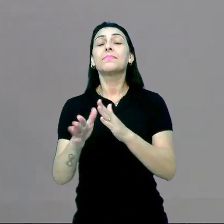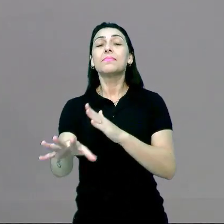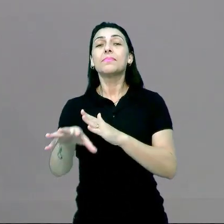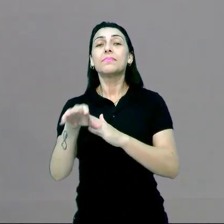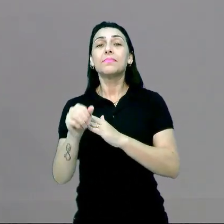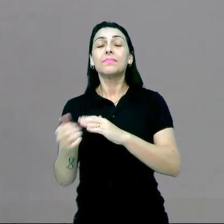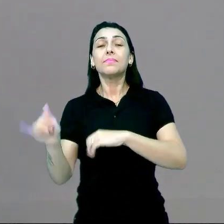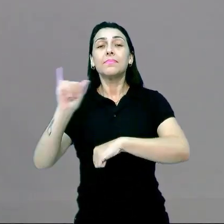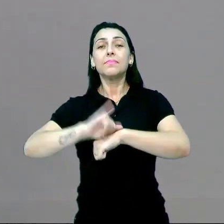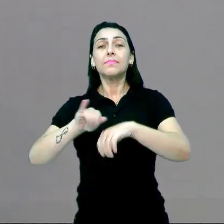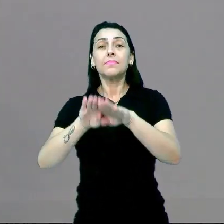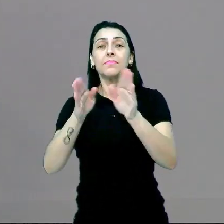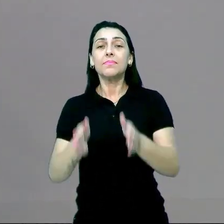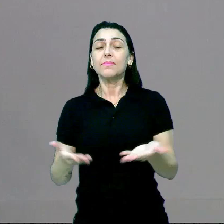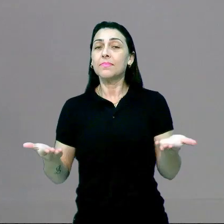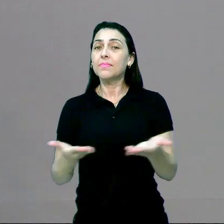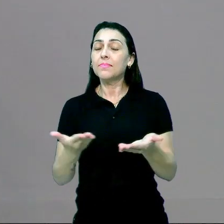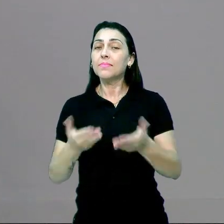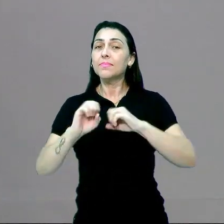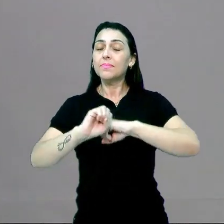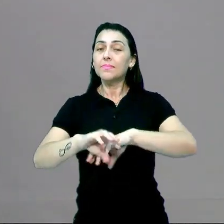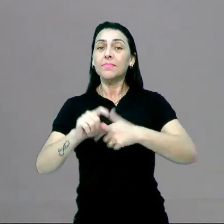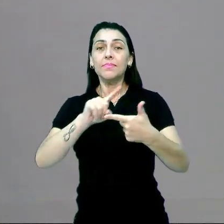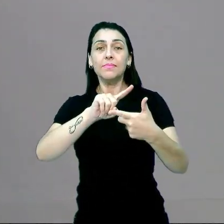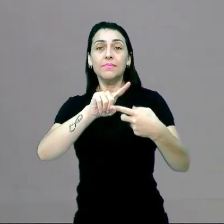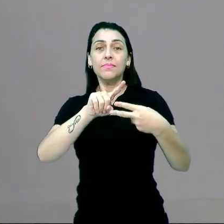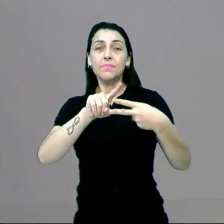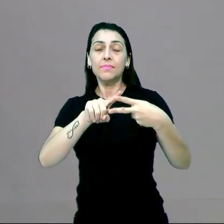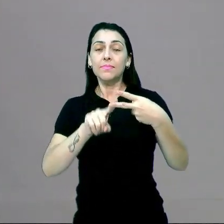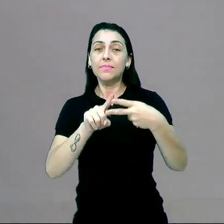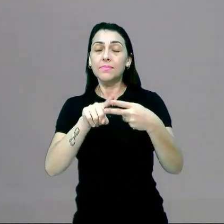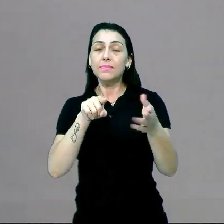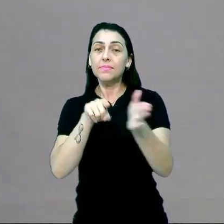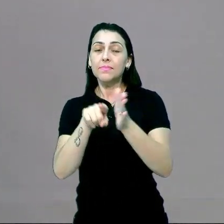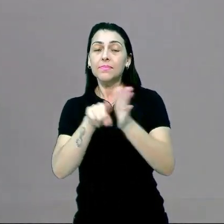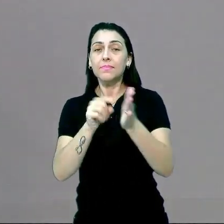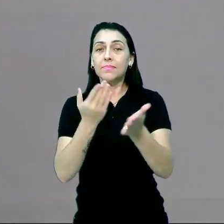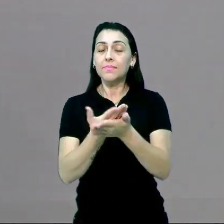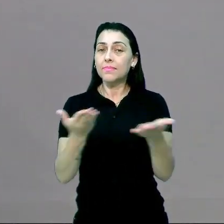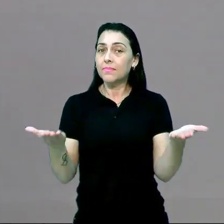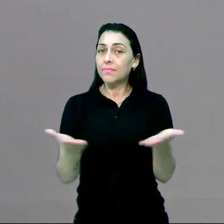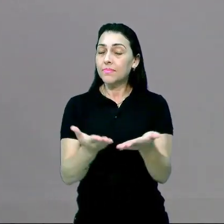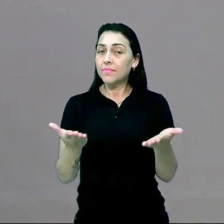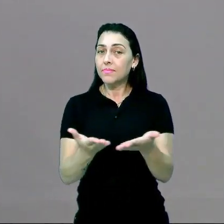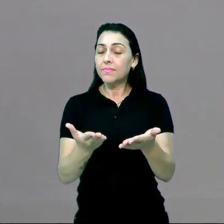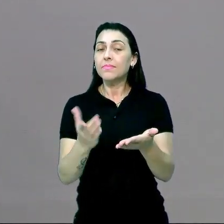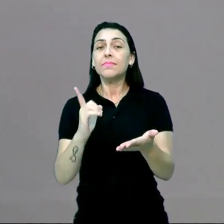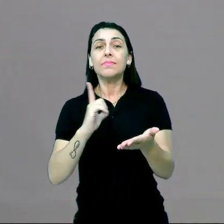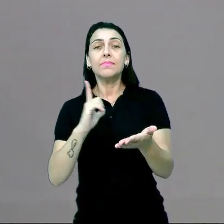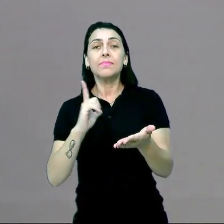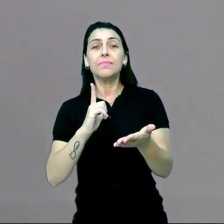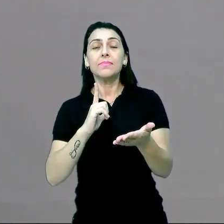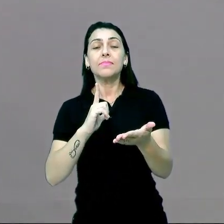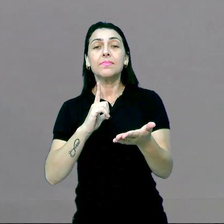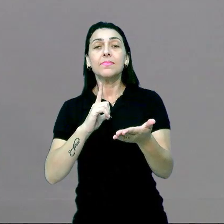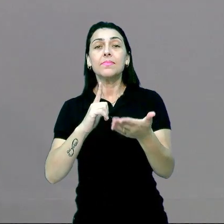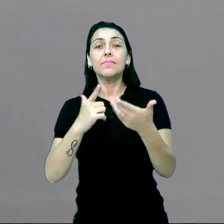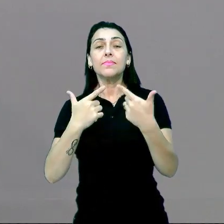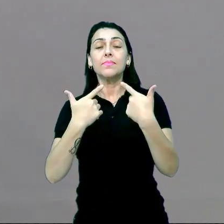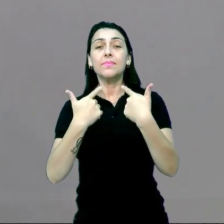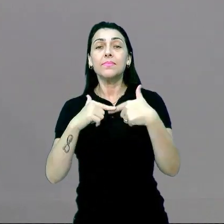coloque aí sobre a mesa que hoje nós iremos trabalhar duas questões. Na aula de hoje, nós iremos trabalhar